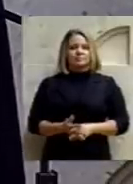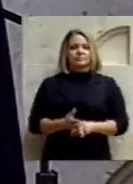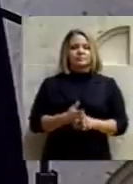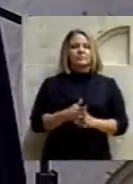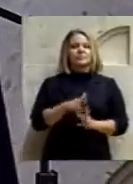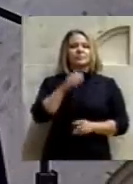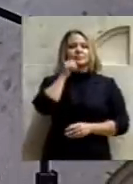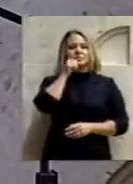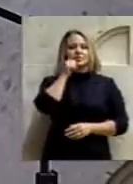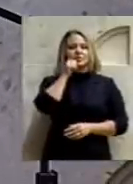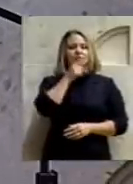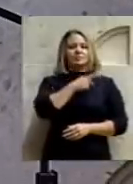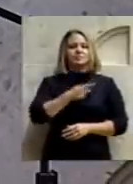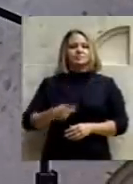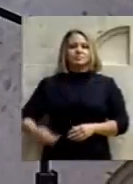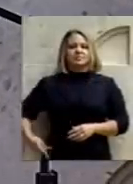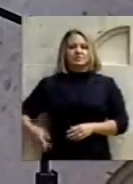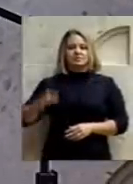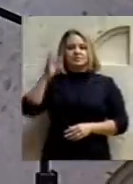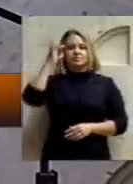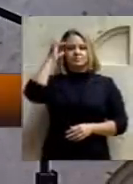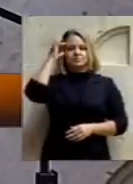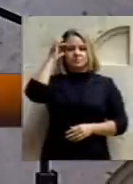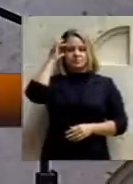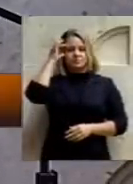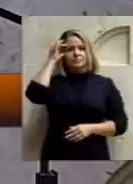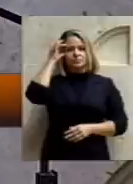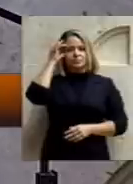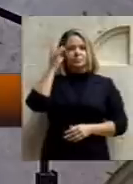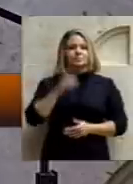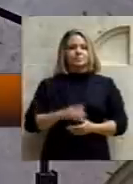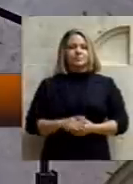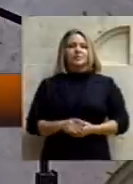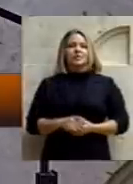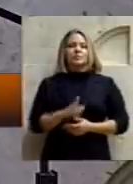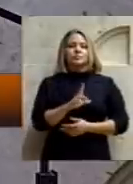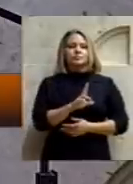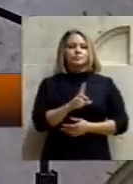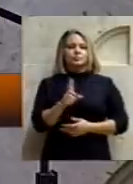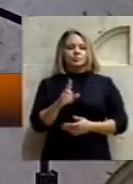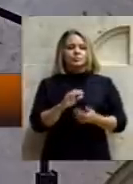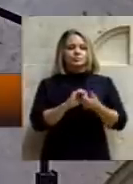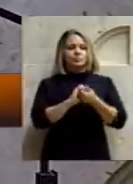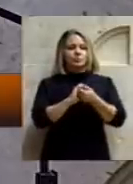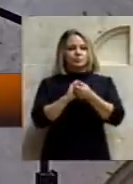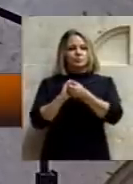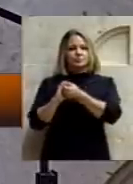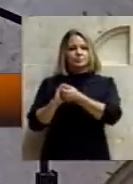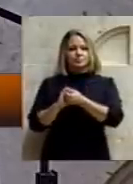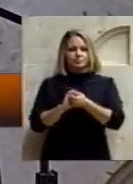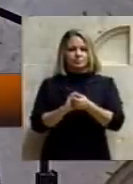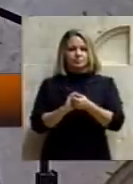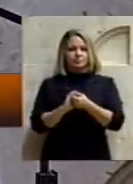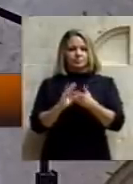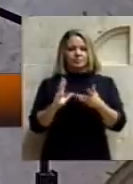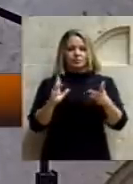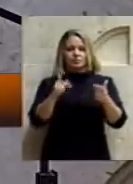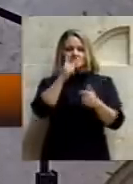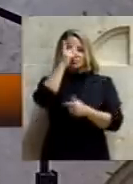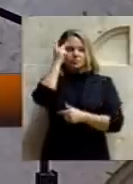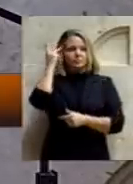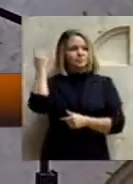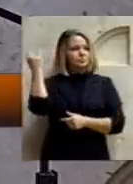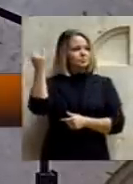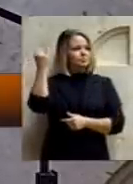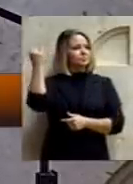Excelentíssima senhora presidente Dilma Rousseff, em nome de quem cumprimento todas as autoridades